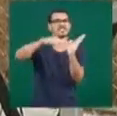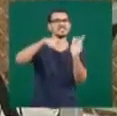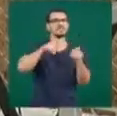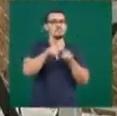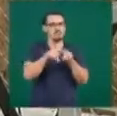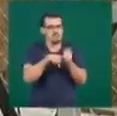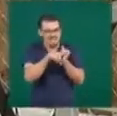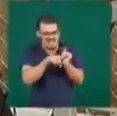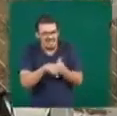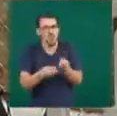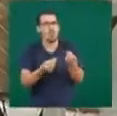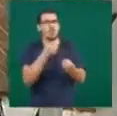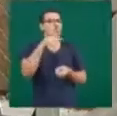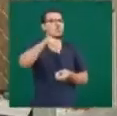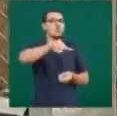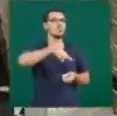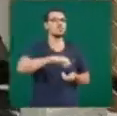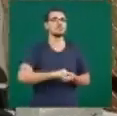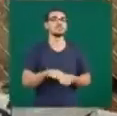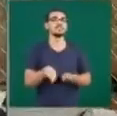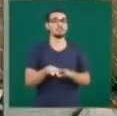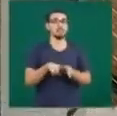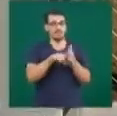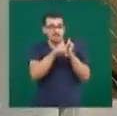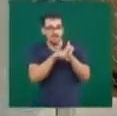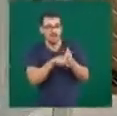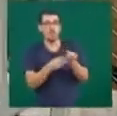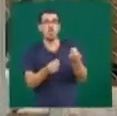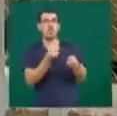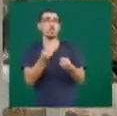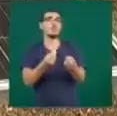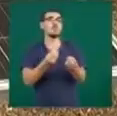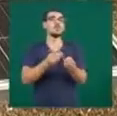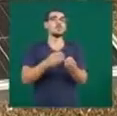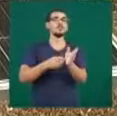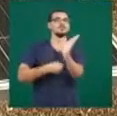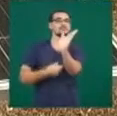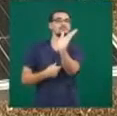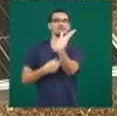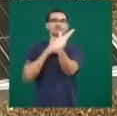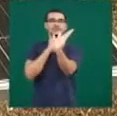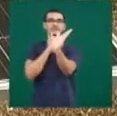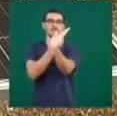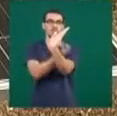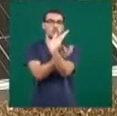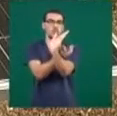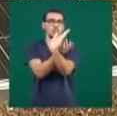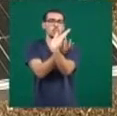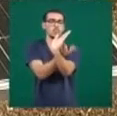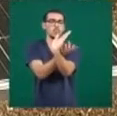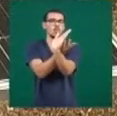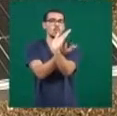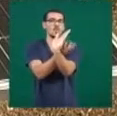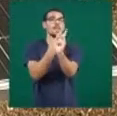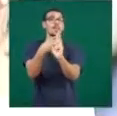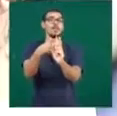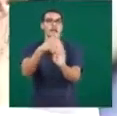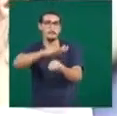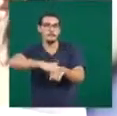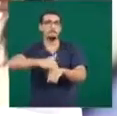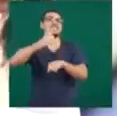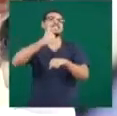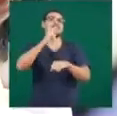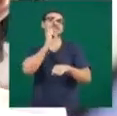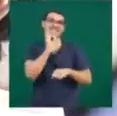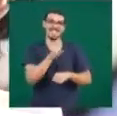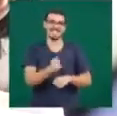realiza testes com a placa de silício com sistema de refrigeração acoplado para aumentar a eficiência e a aplicação doméstica.